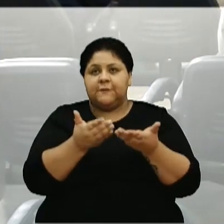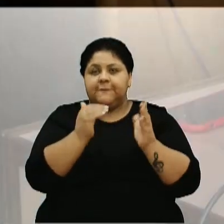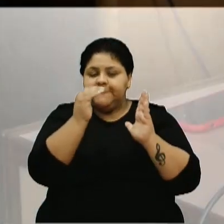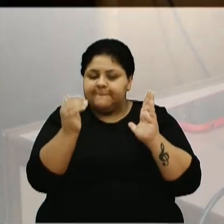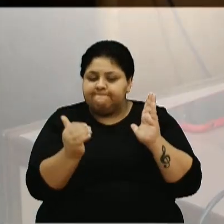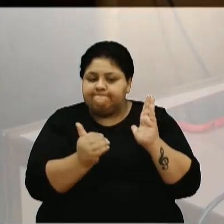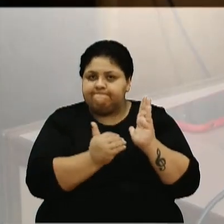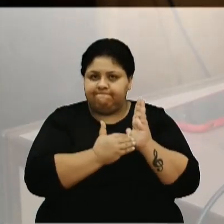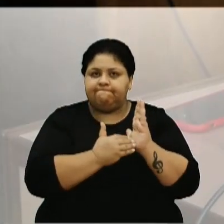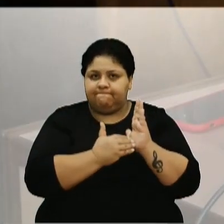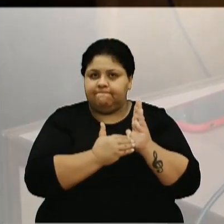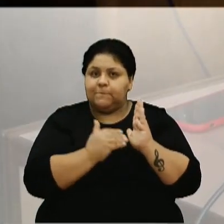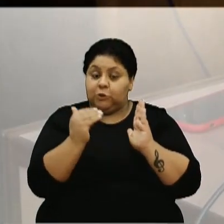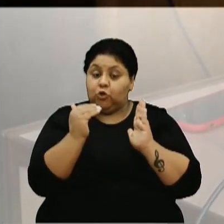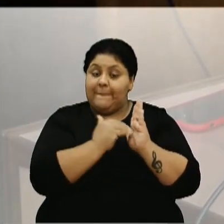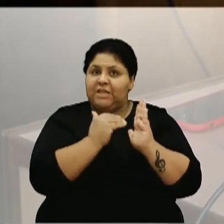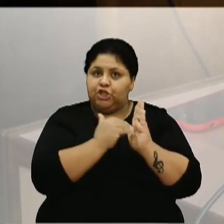limite prudencial ali.